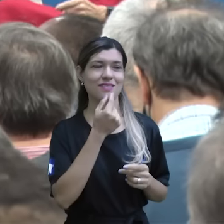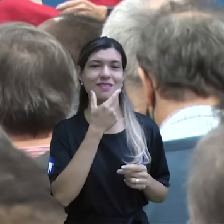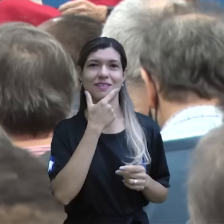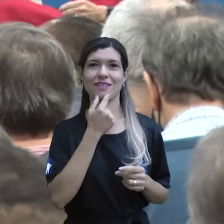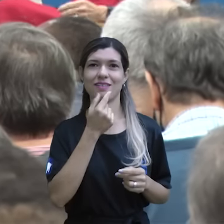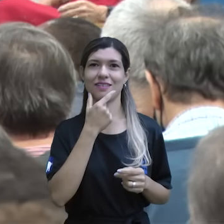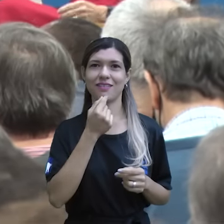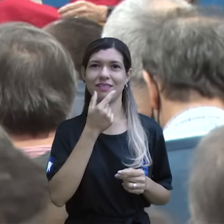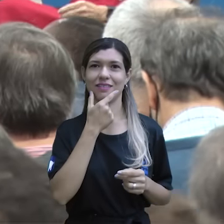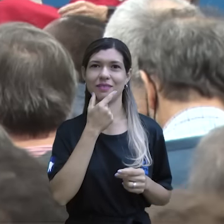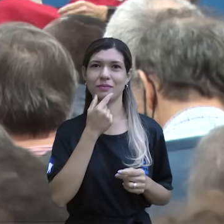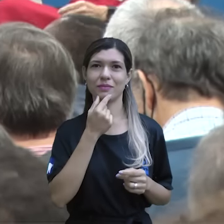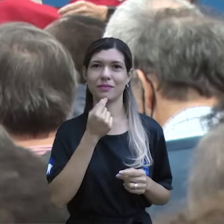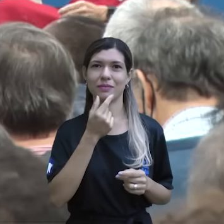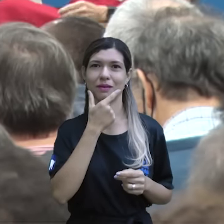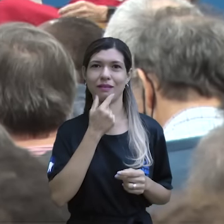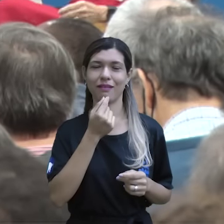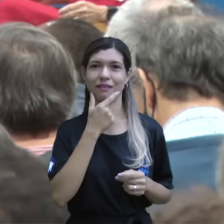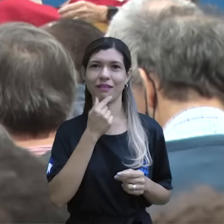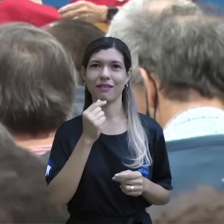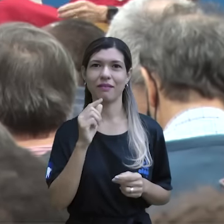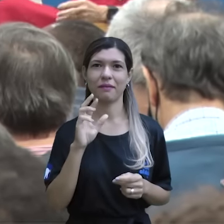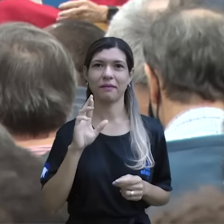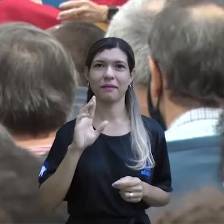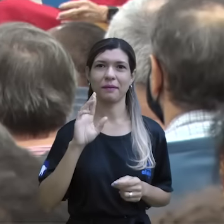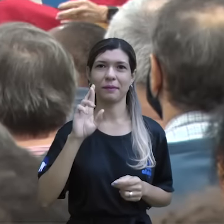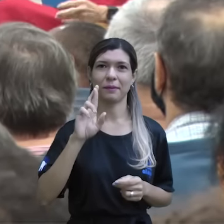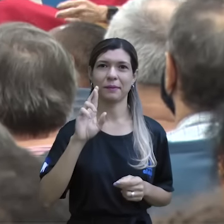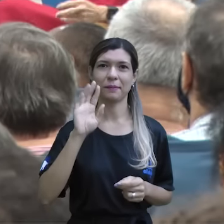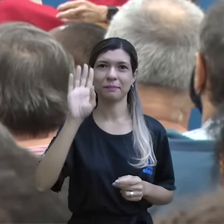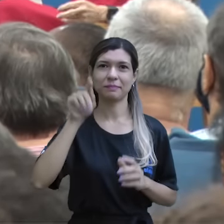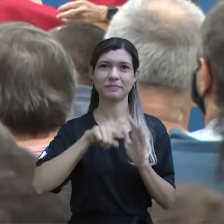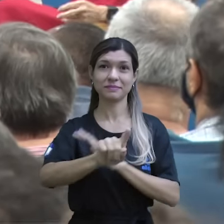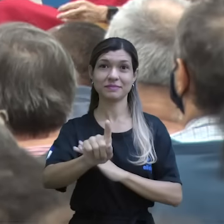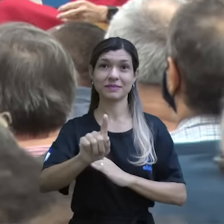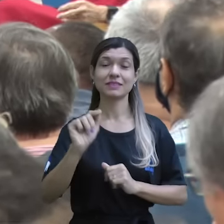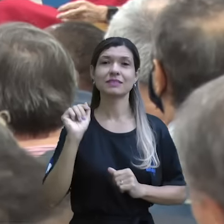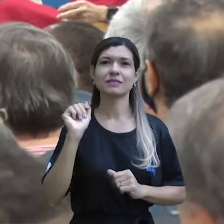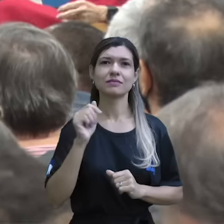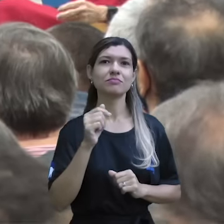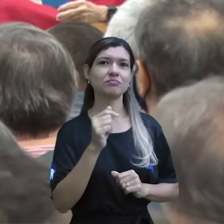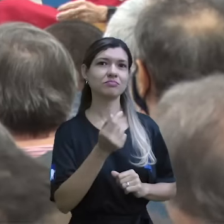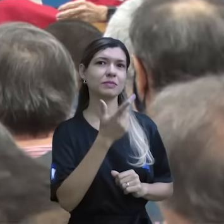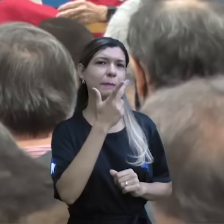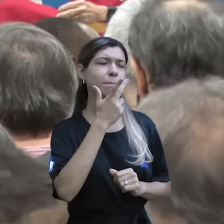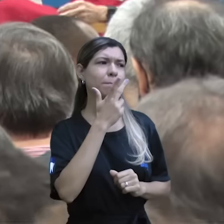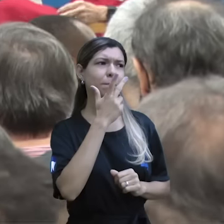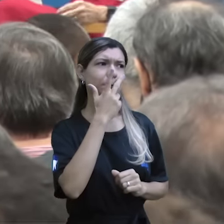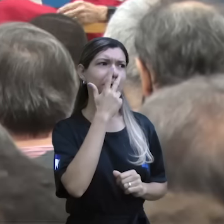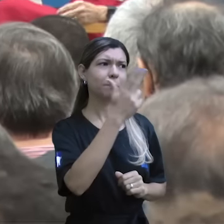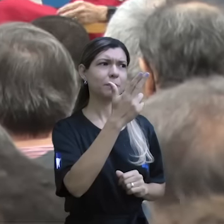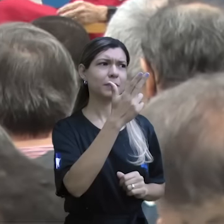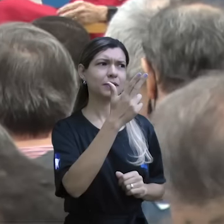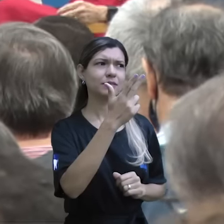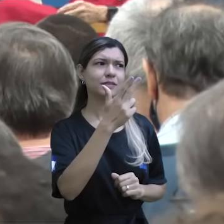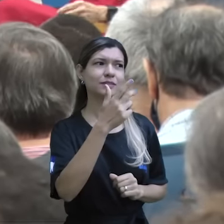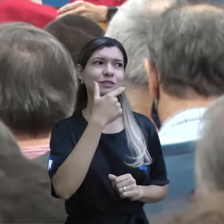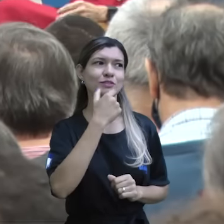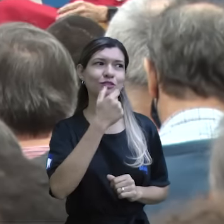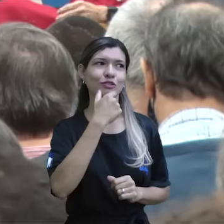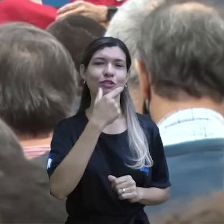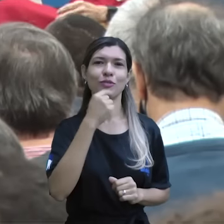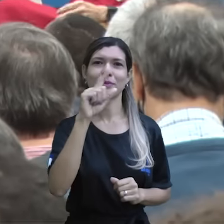amigos... E parente do Zeca Pagodinho. Uma festa sensacional. É. Maravilha. Gente, é